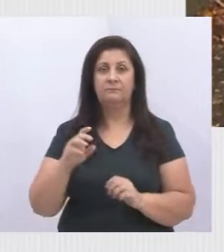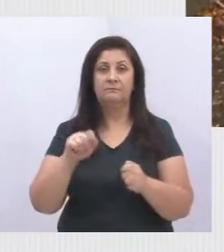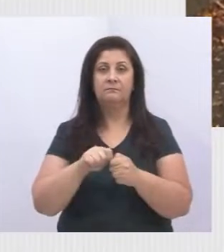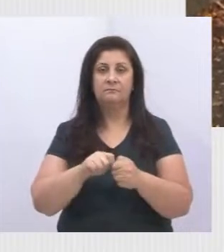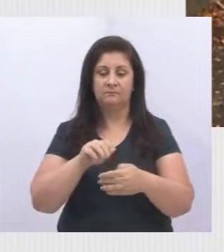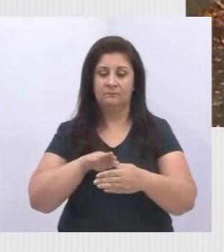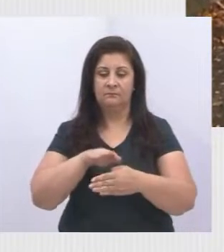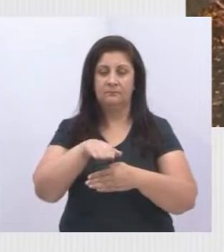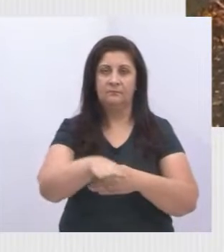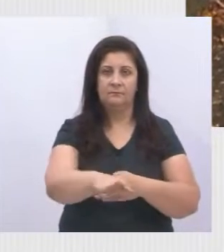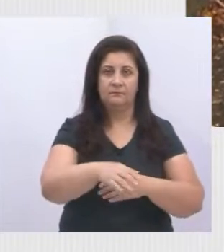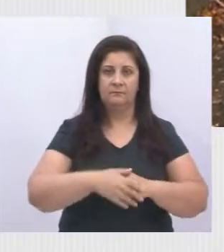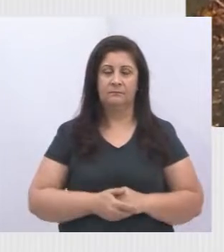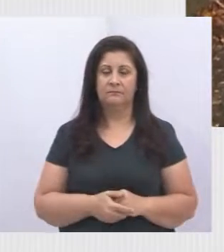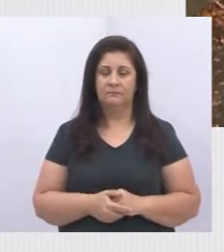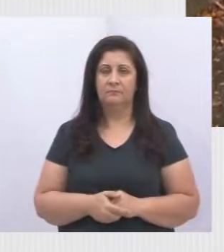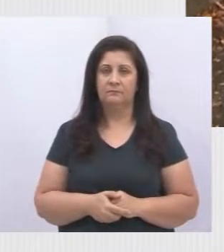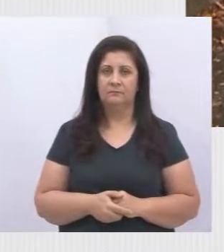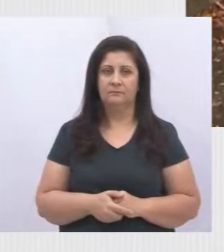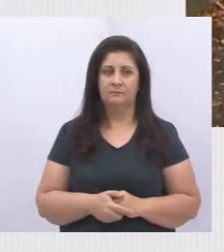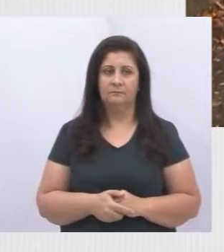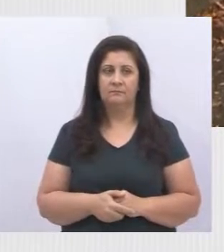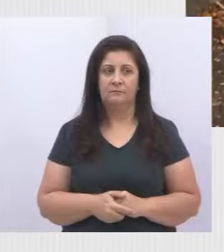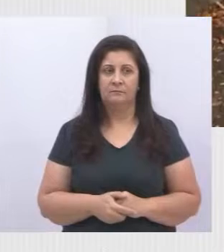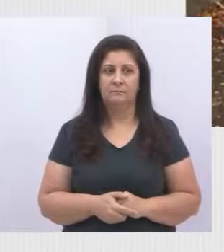lombada. Quero mandar